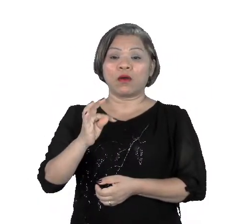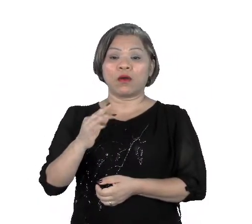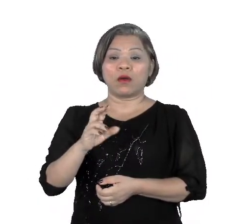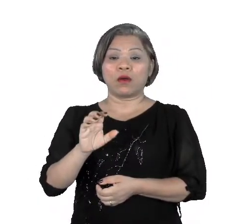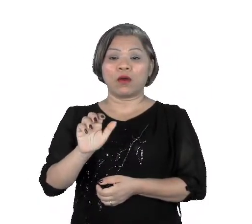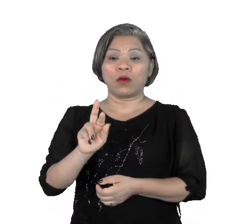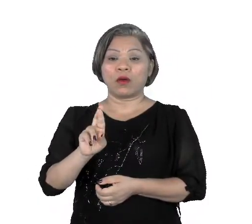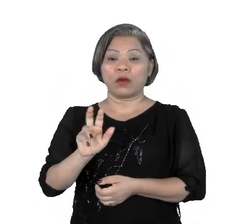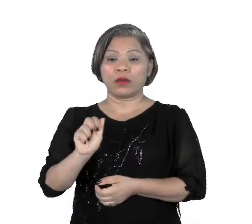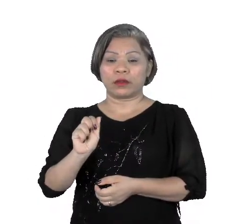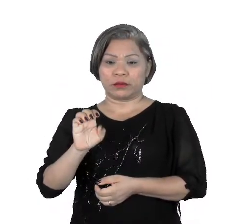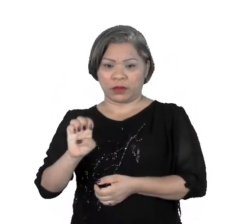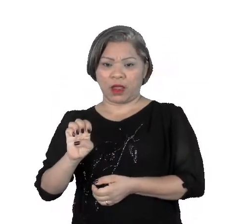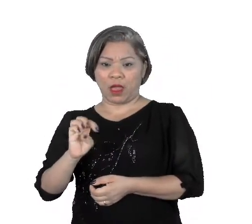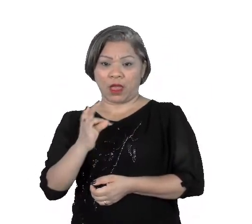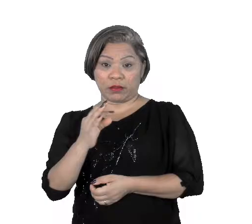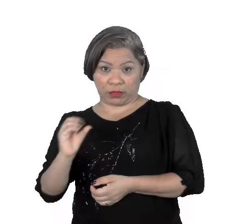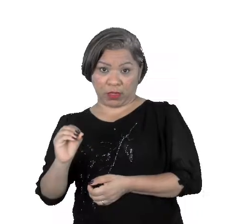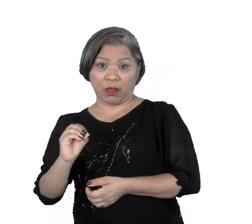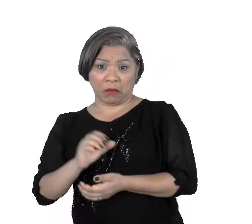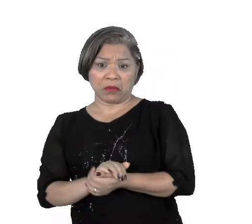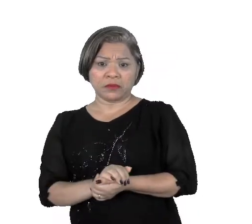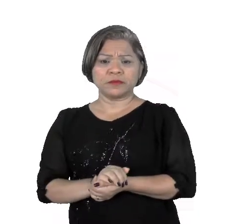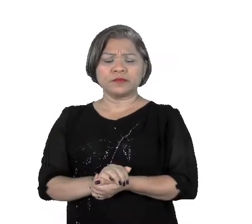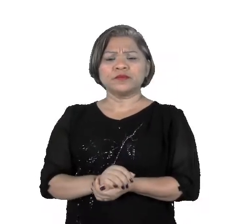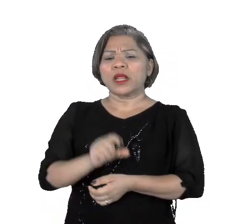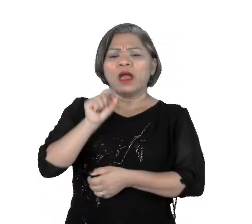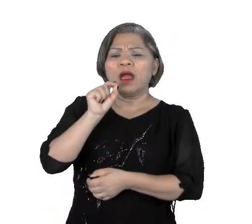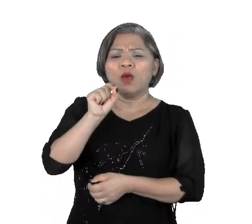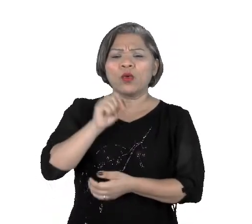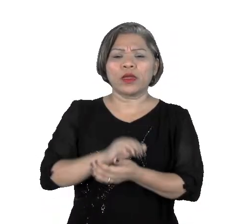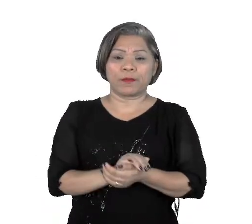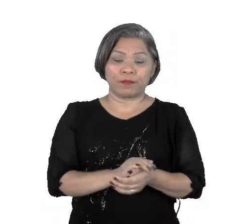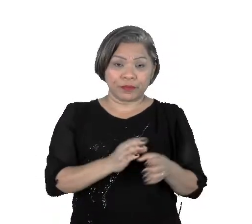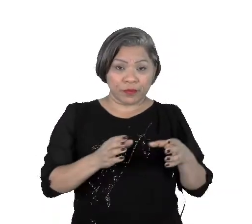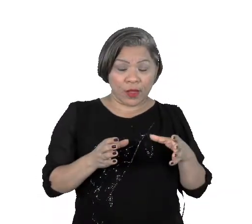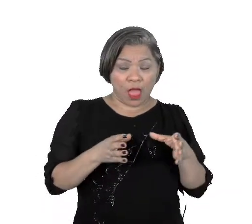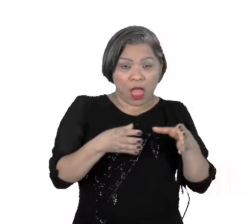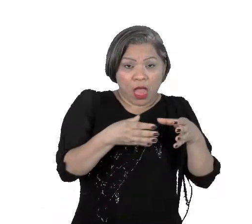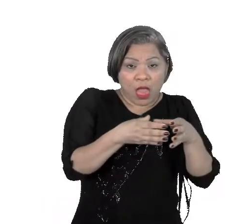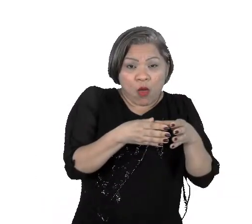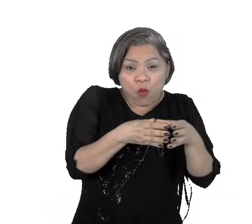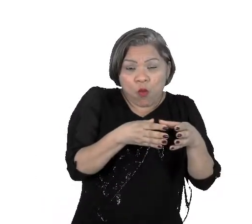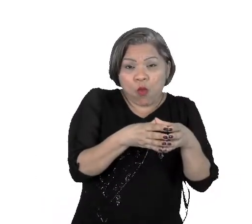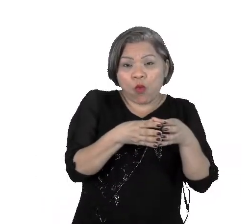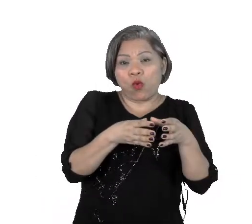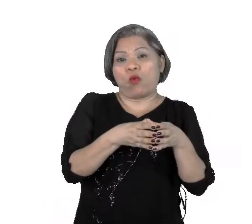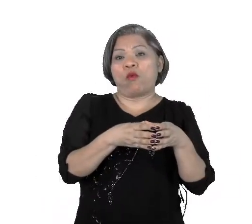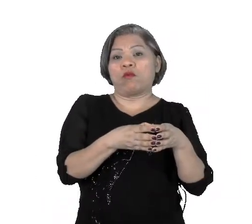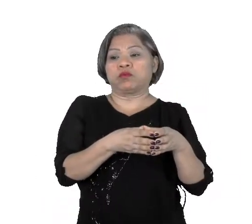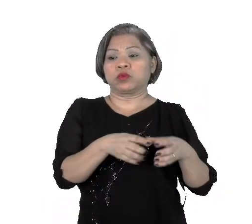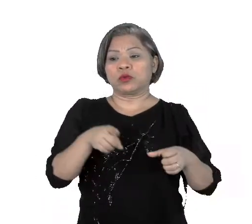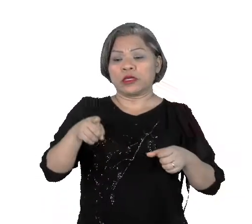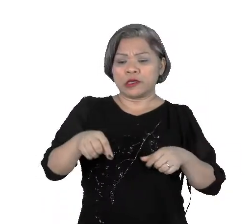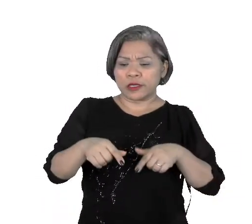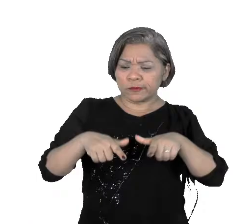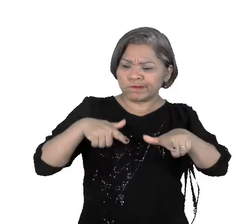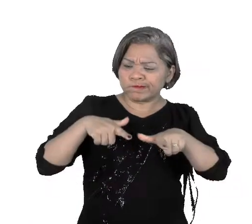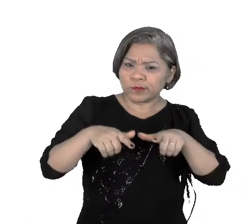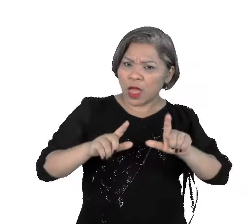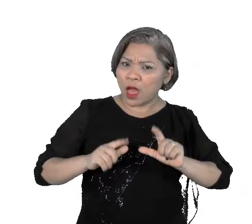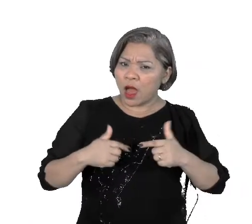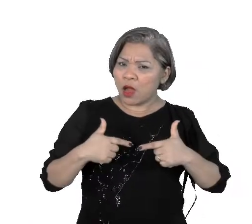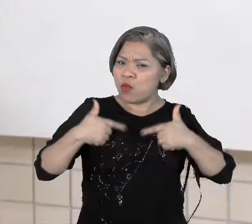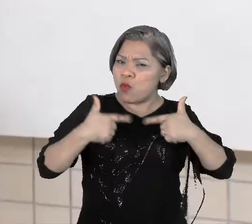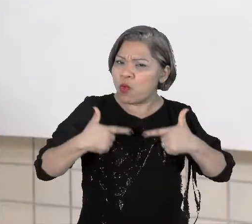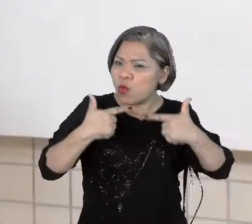do Tocantins, ele possui esse órgão, a COETRAI, que é uma comissão própria destinada à erradicação do trabalho escravo